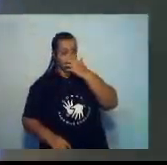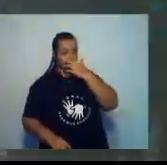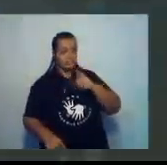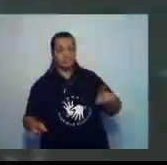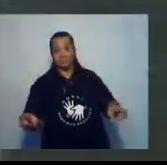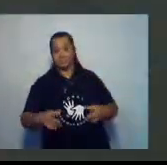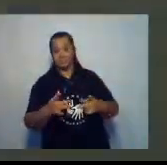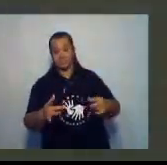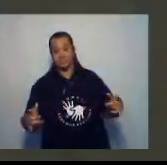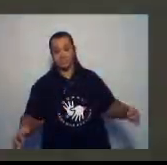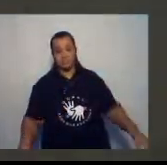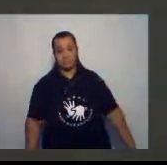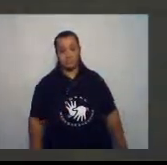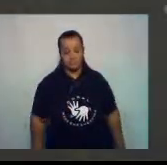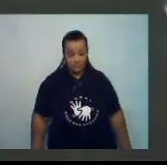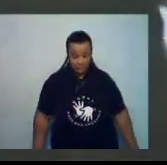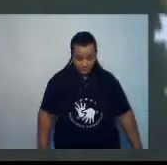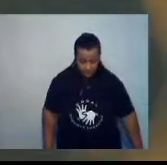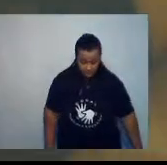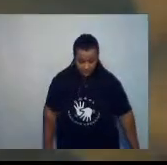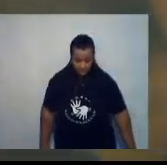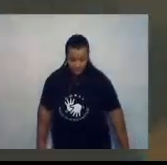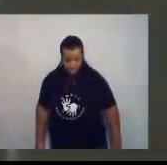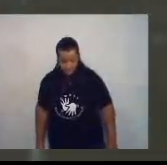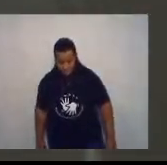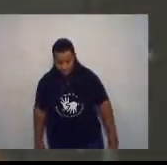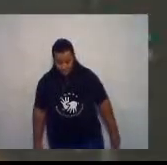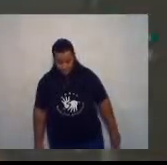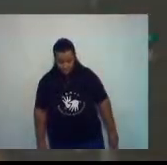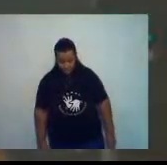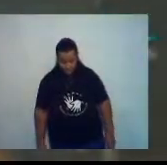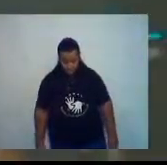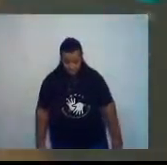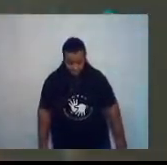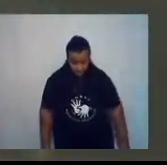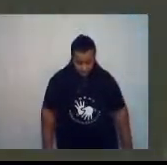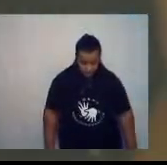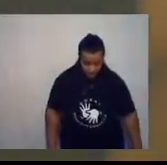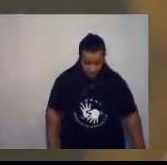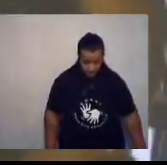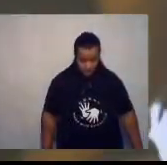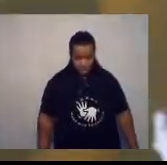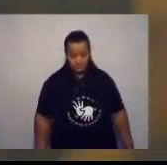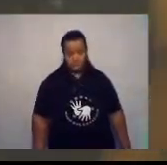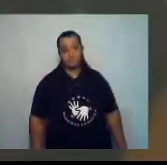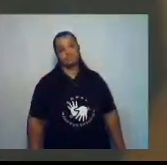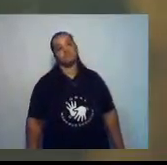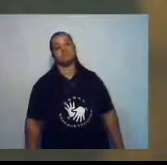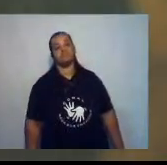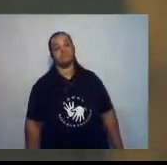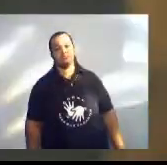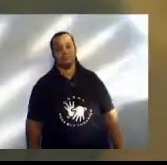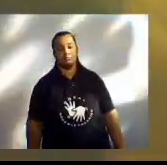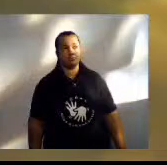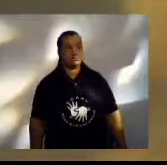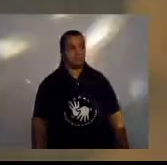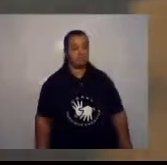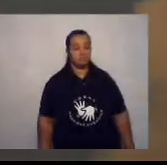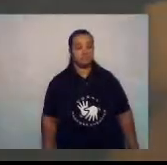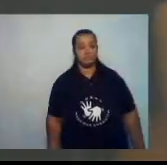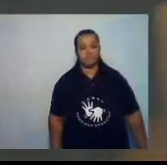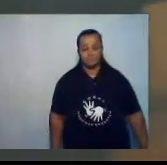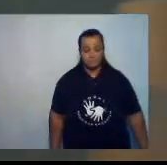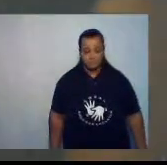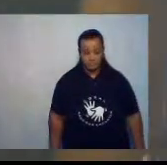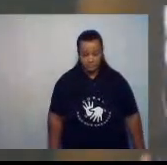e também a Shadow. Que delícia essas atrações de amanhã. Já desejando aí boas vibrações para toda a galera, para o